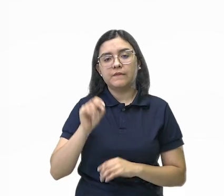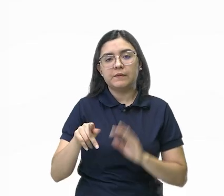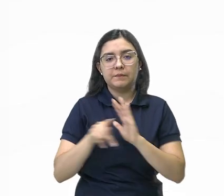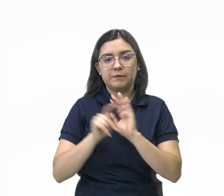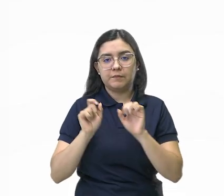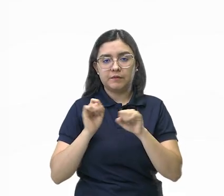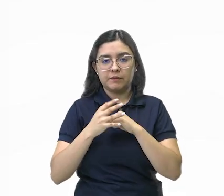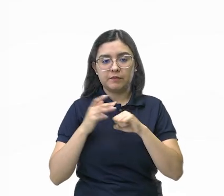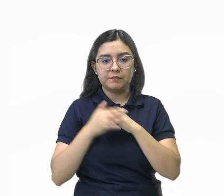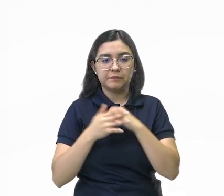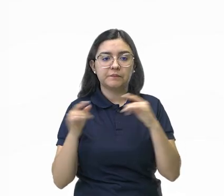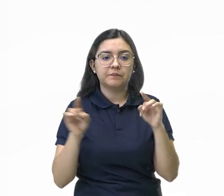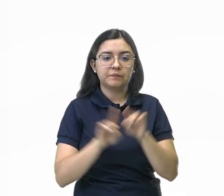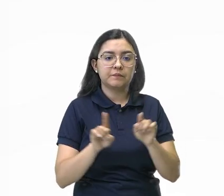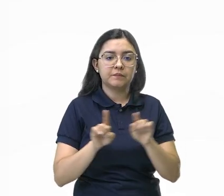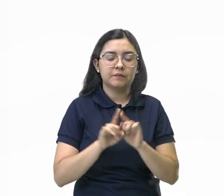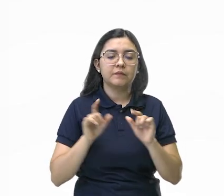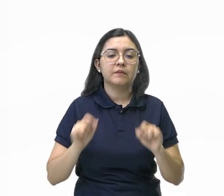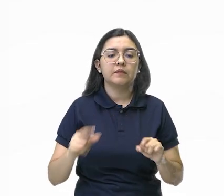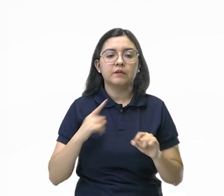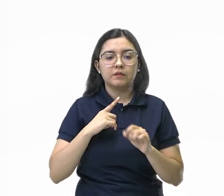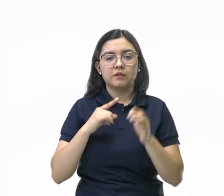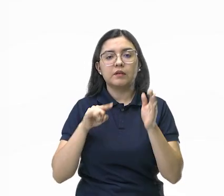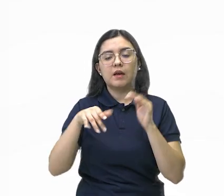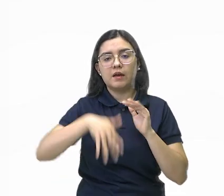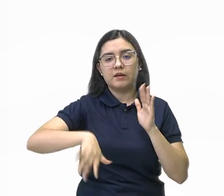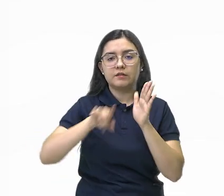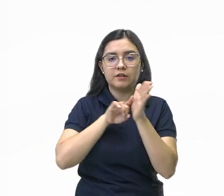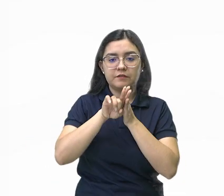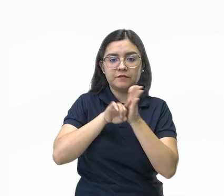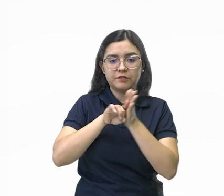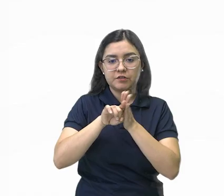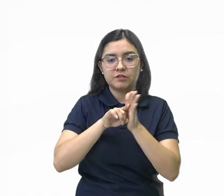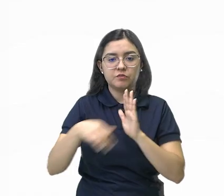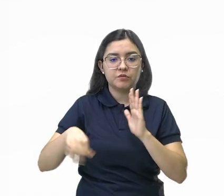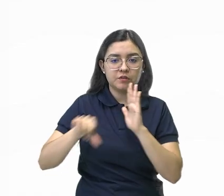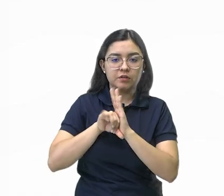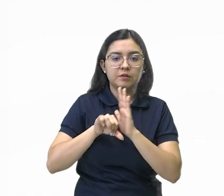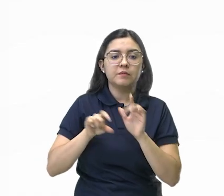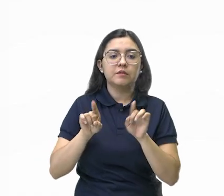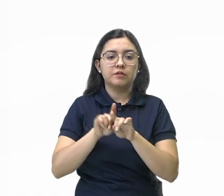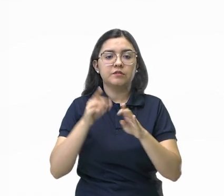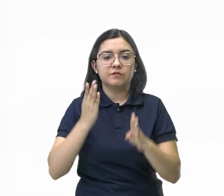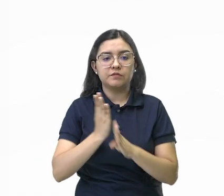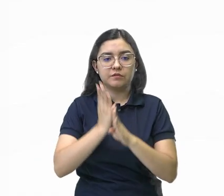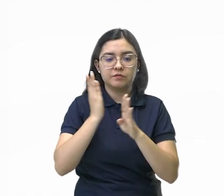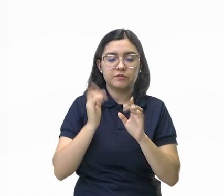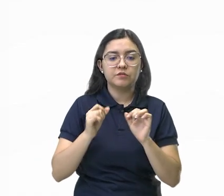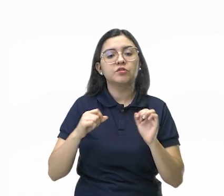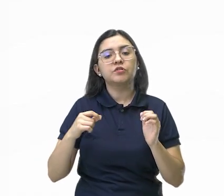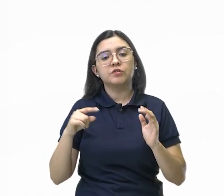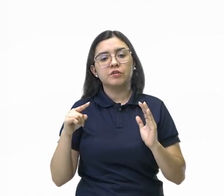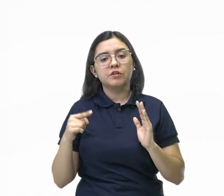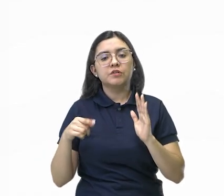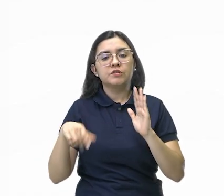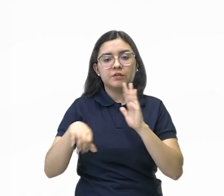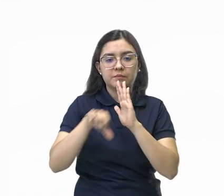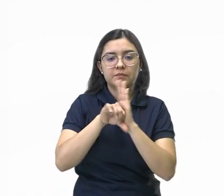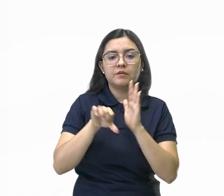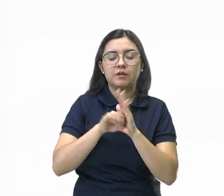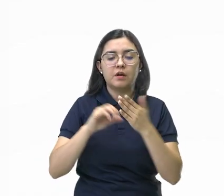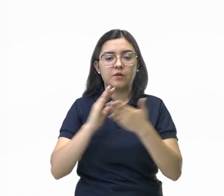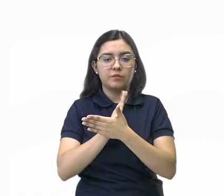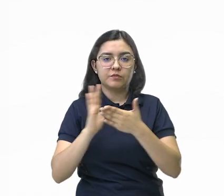COVID. É usada também essa técnica na investigação forense, onde a identificação de criminosos é possível através de